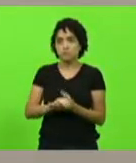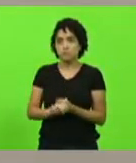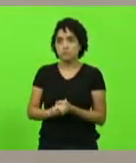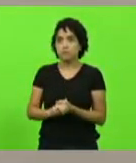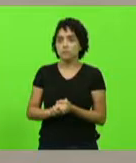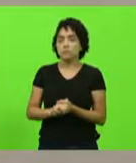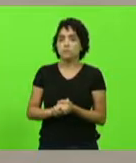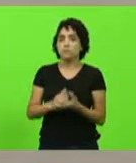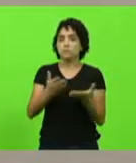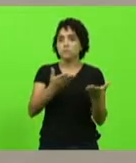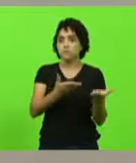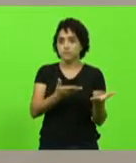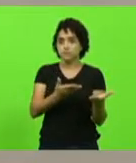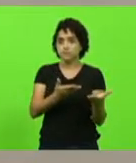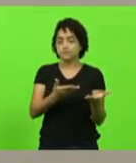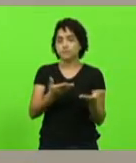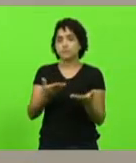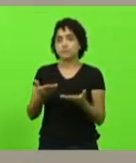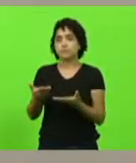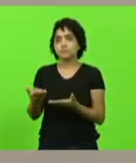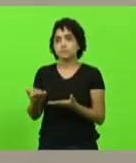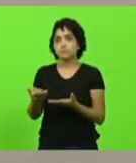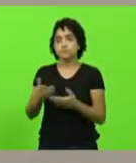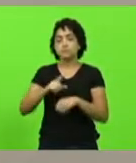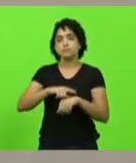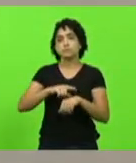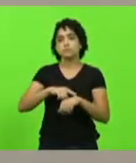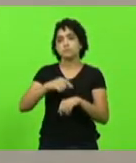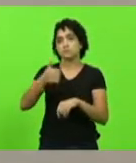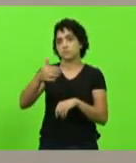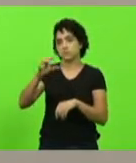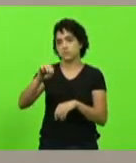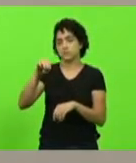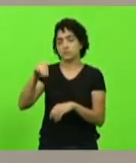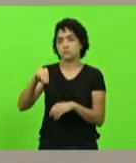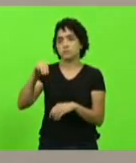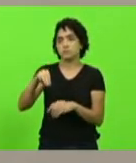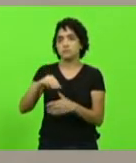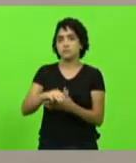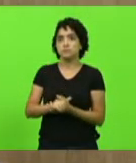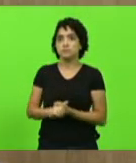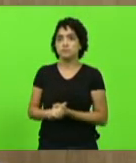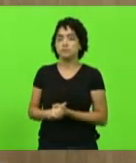concedo a palavra por até 10 minutos. Deputado Jerry.